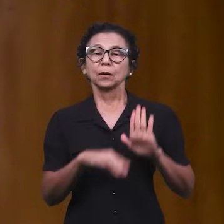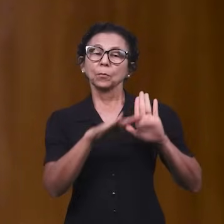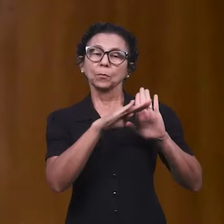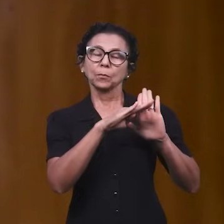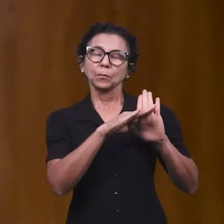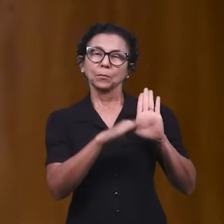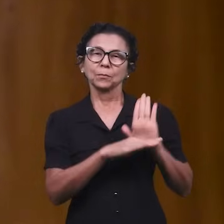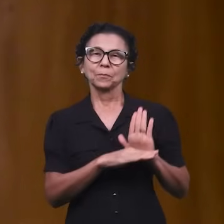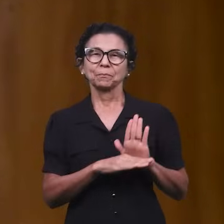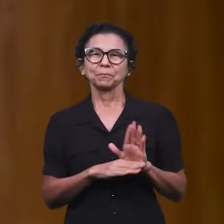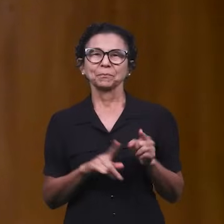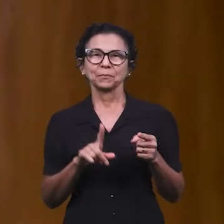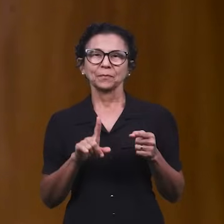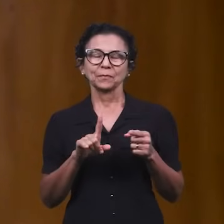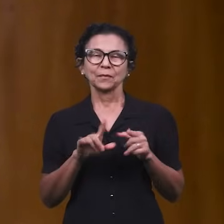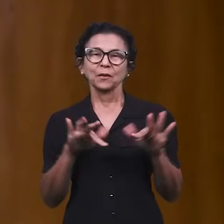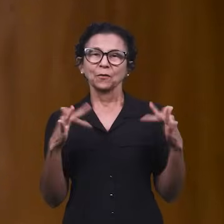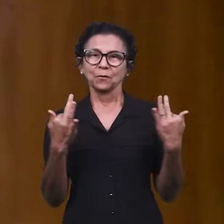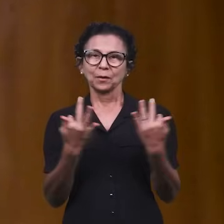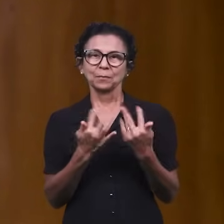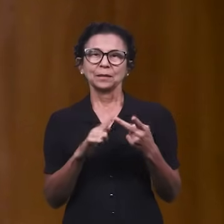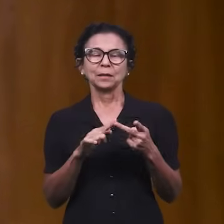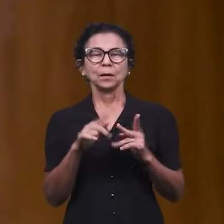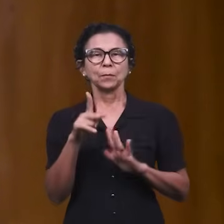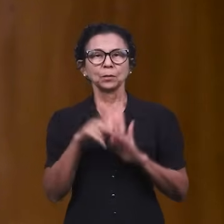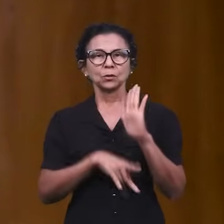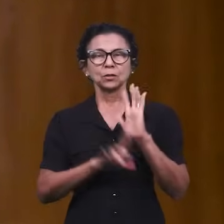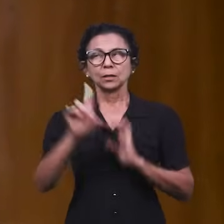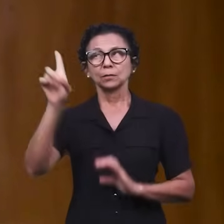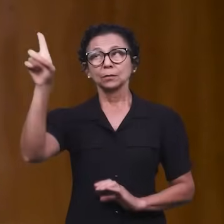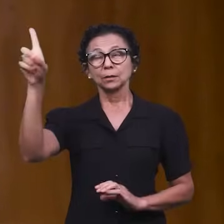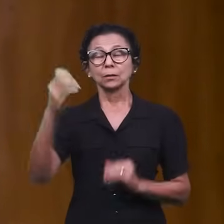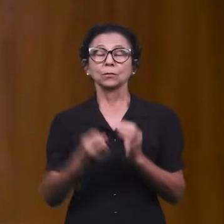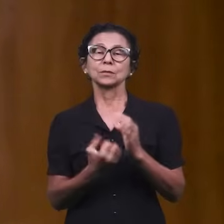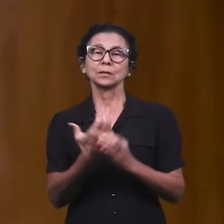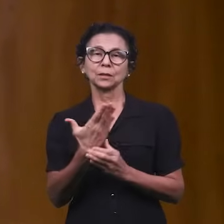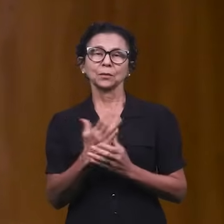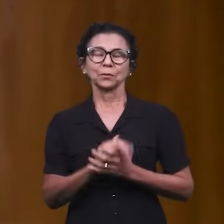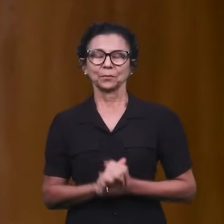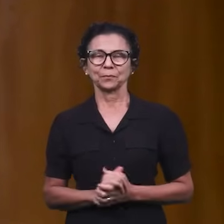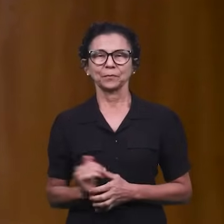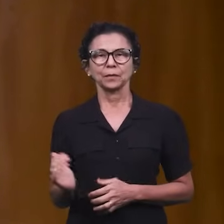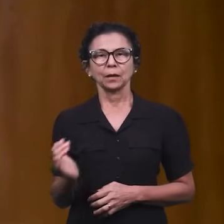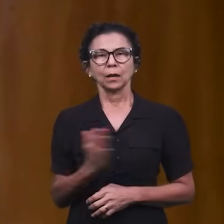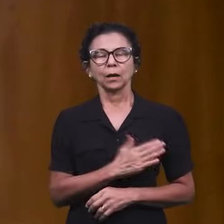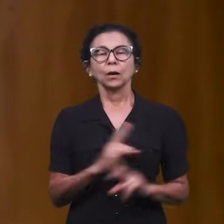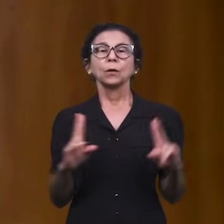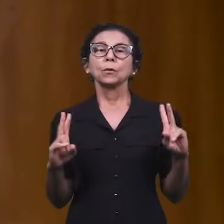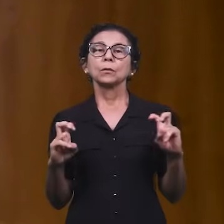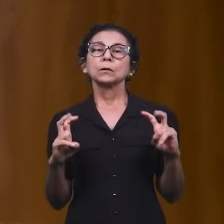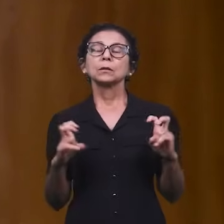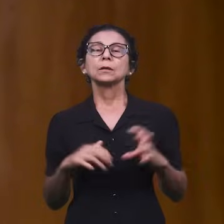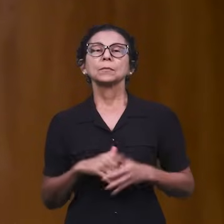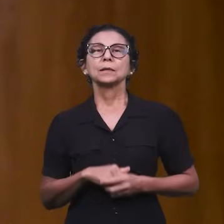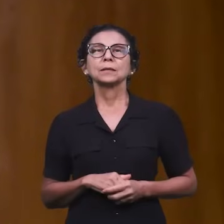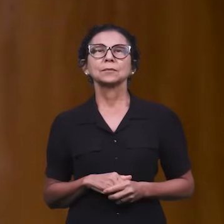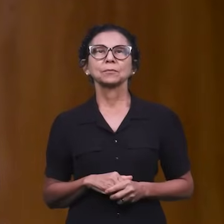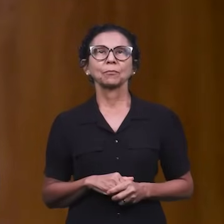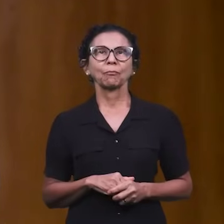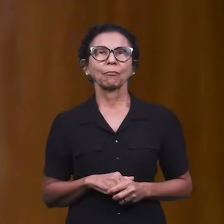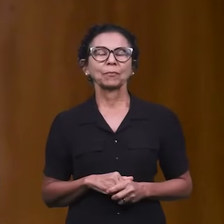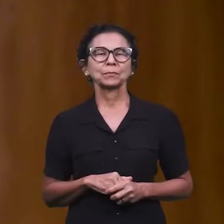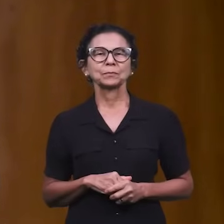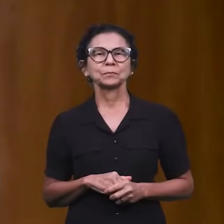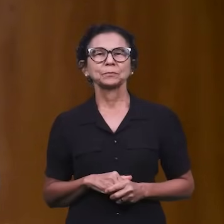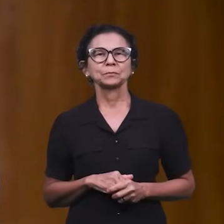programa Família, um projeto de Deus. O tema que teremos hoje será E deu vida